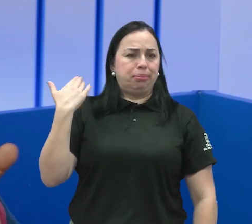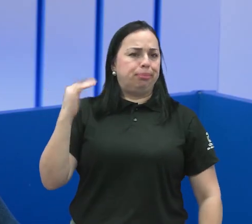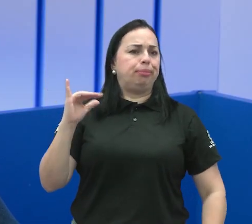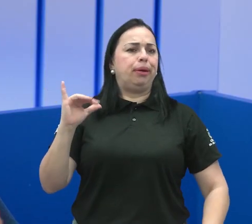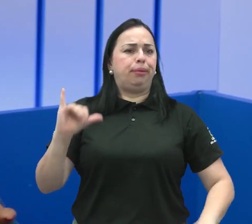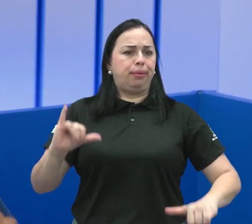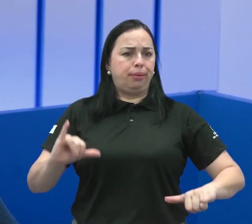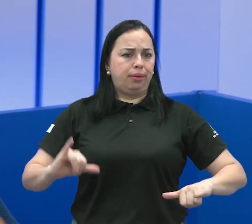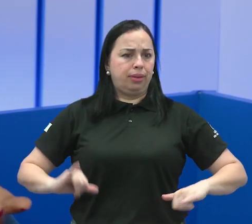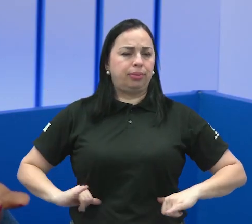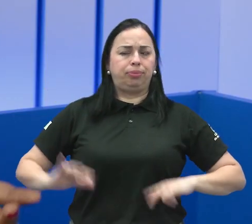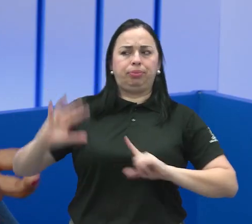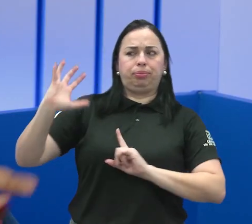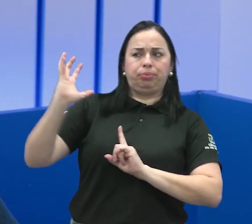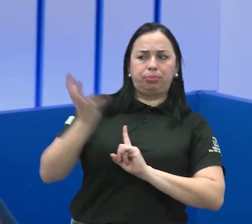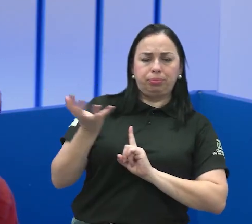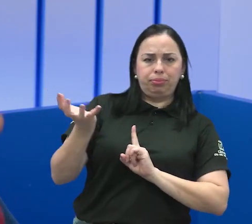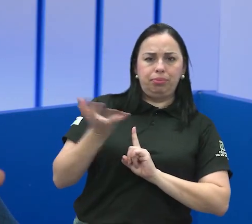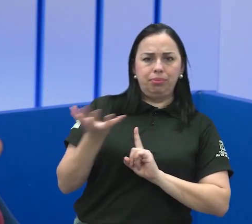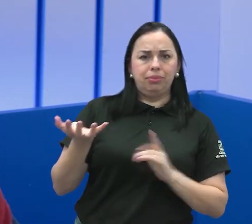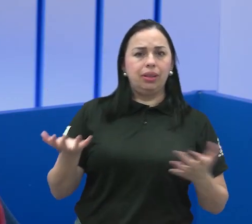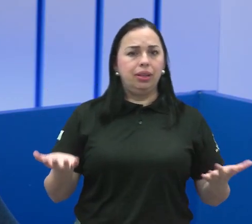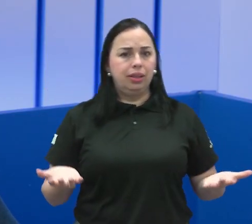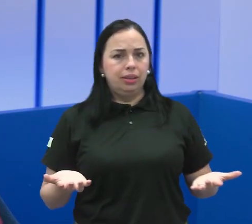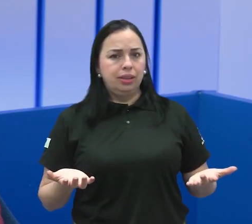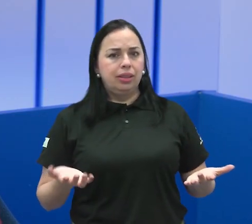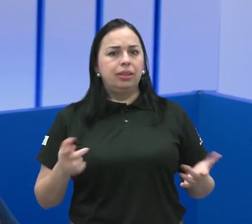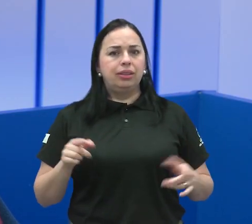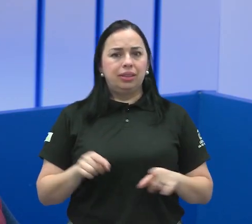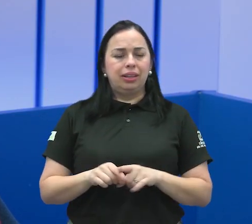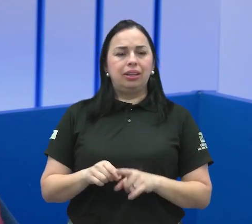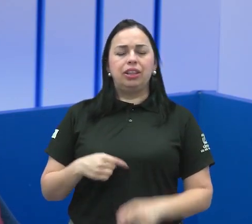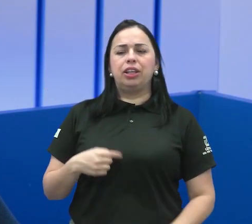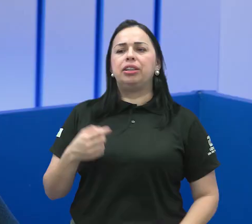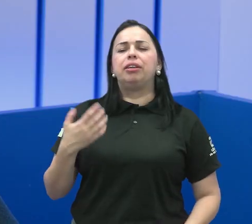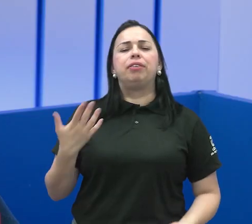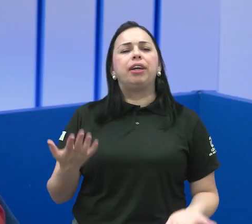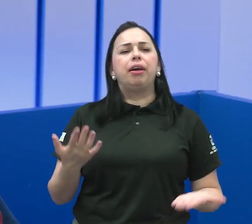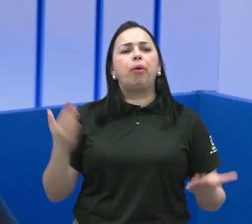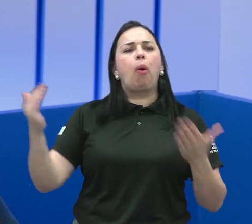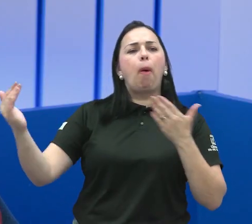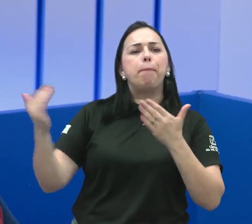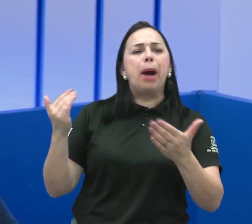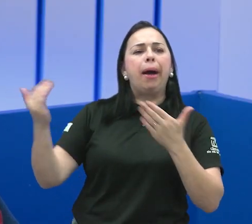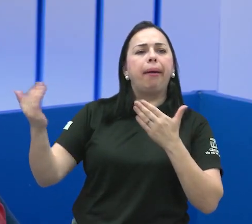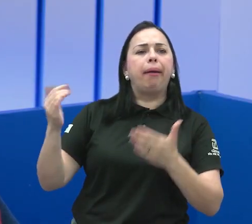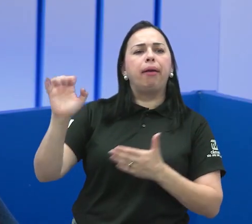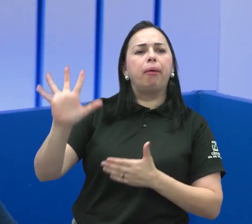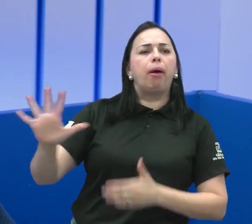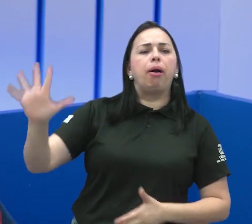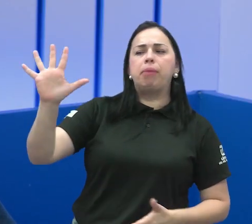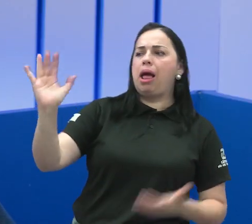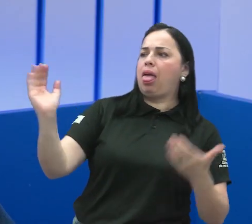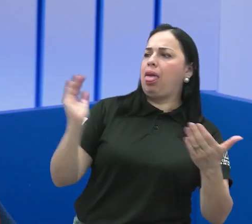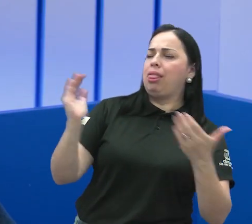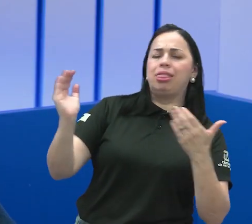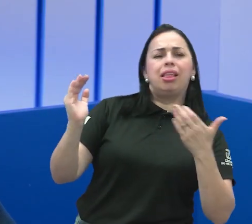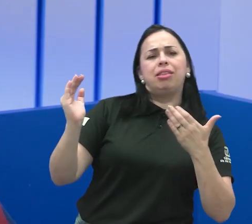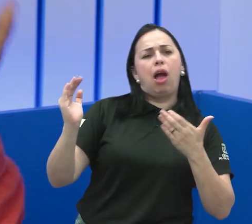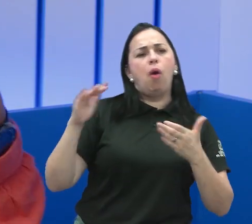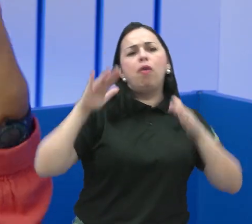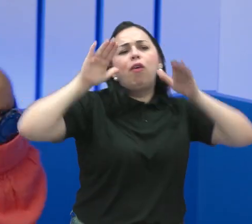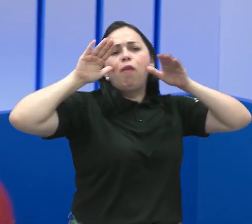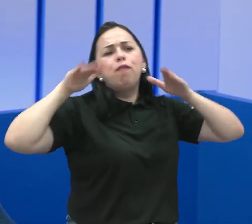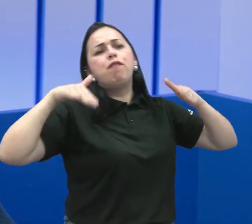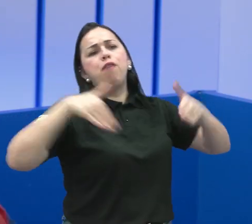aqui, né? Então, de fato, que a gente pare de observar a casa do outro, né? A gente pare de olhar para fora